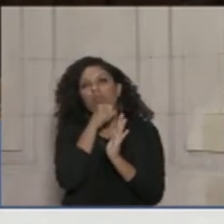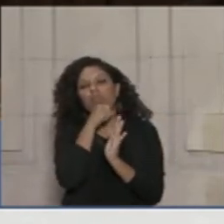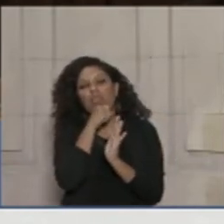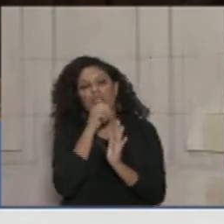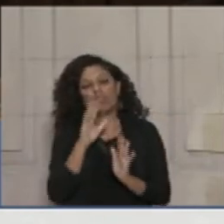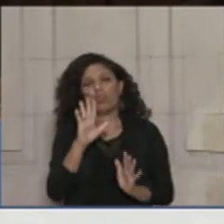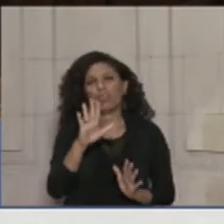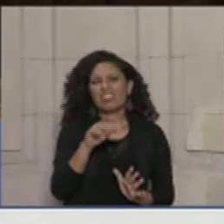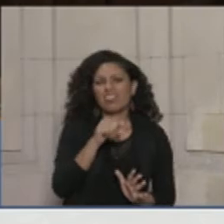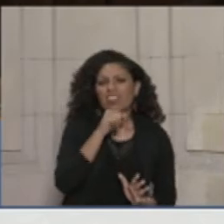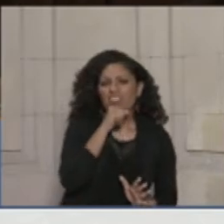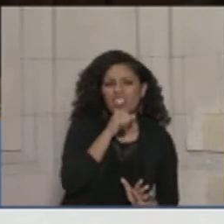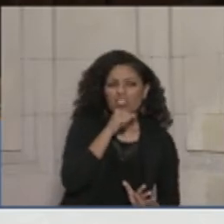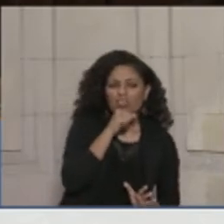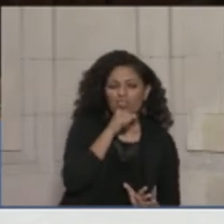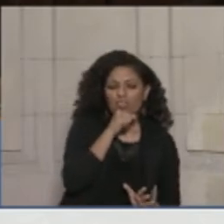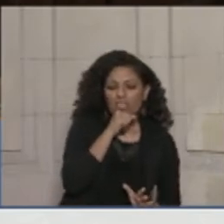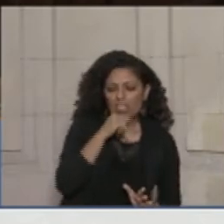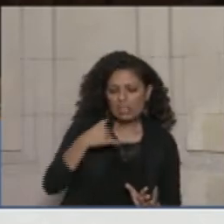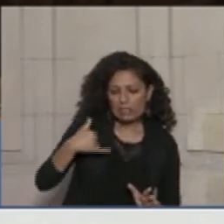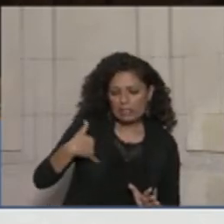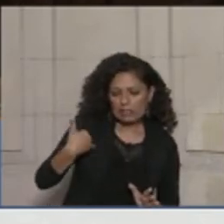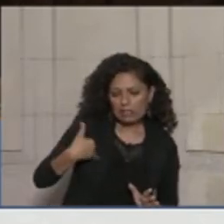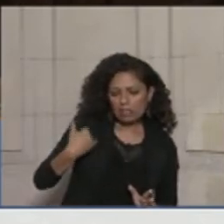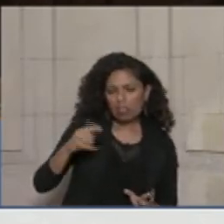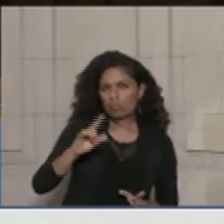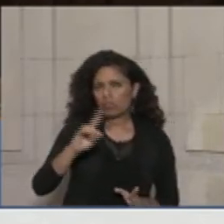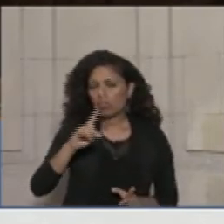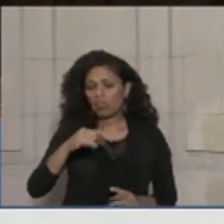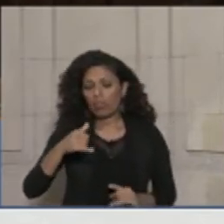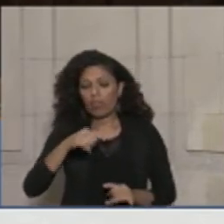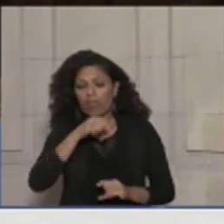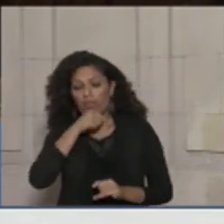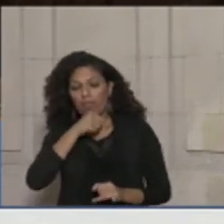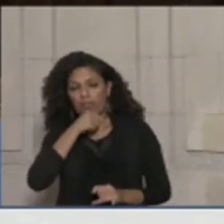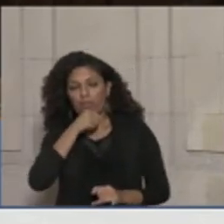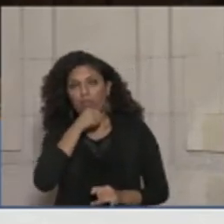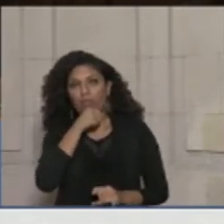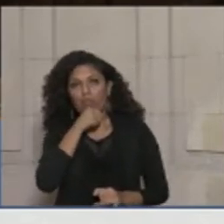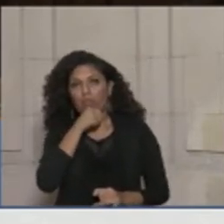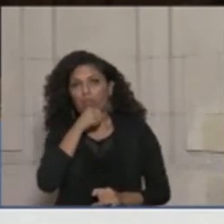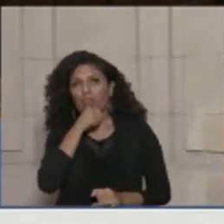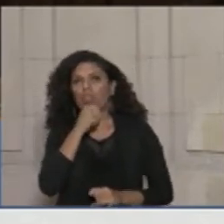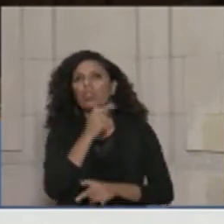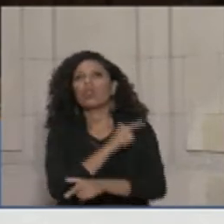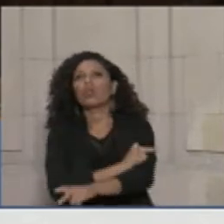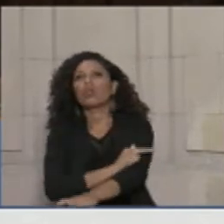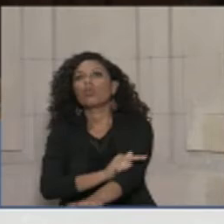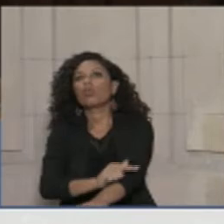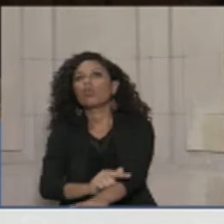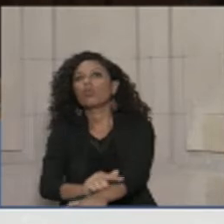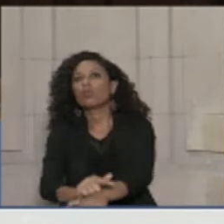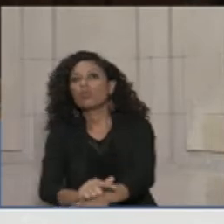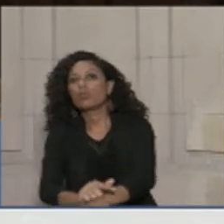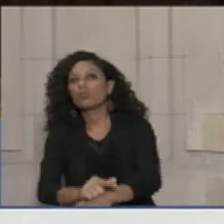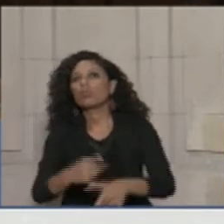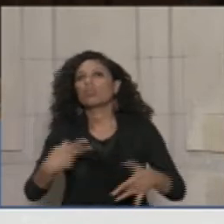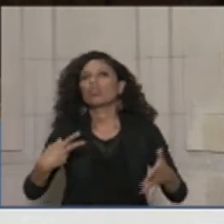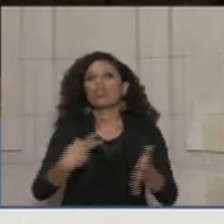não antiga pela idade, mas antiga pelos maus hábitos do mal